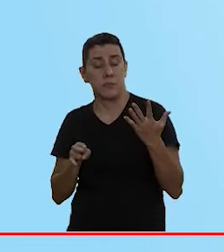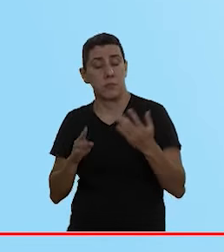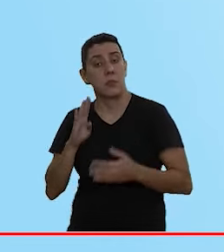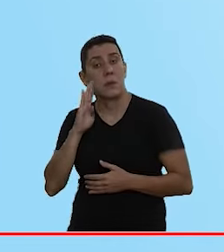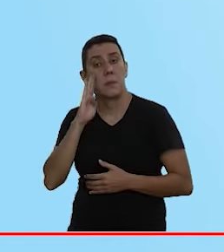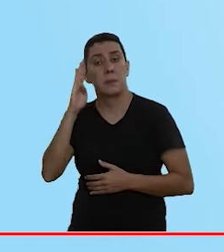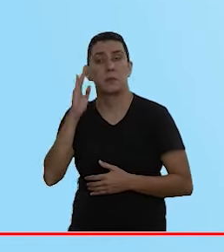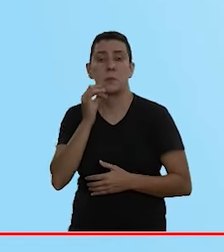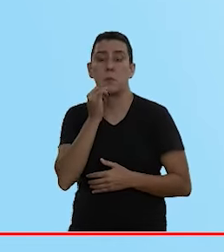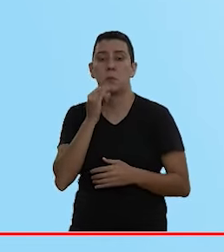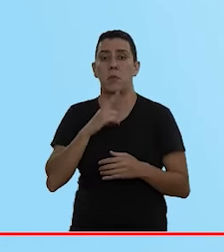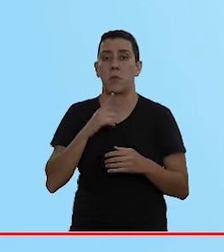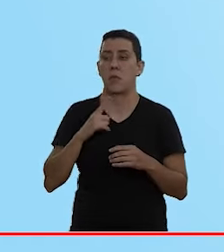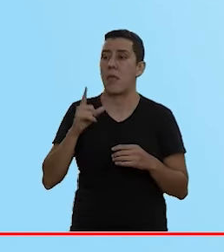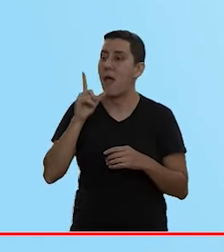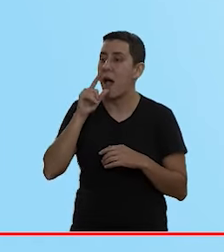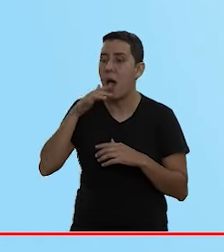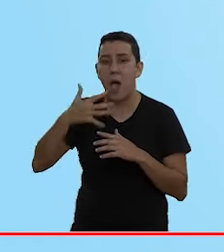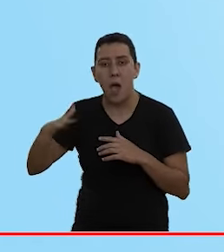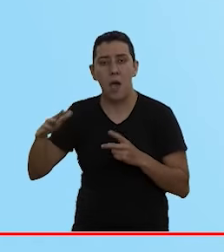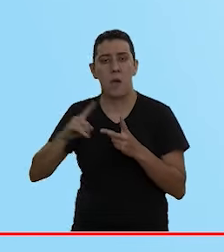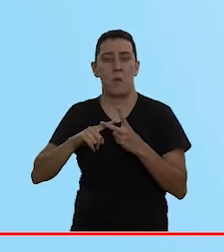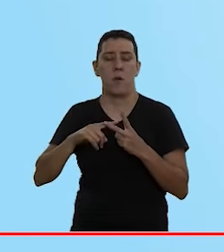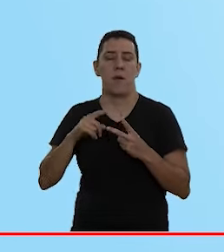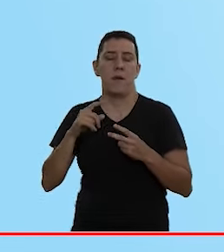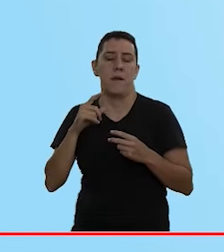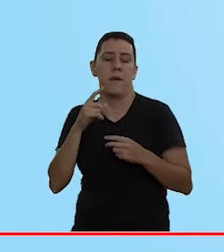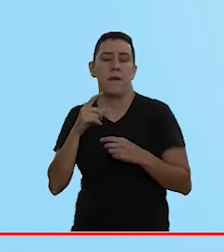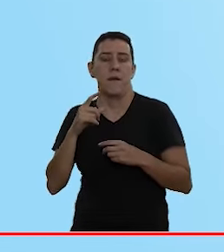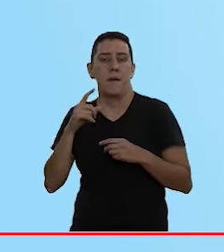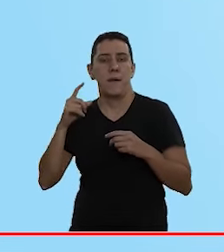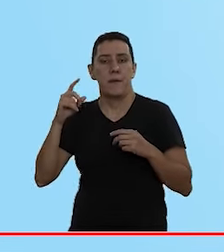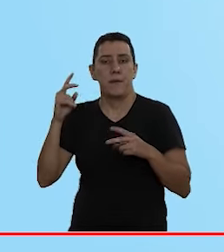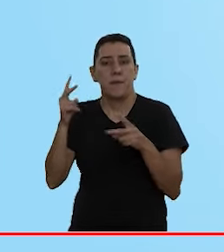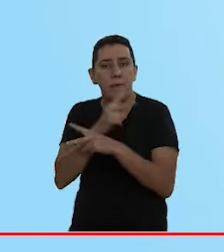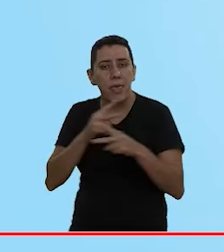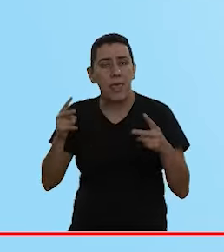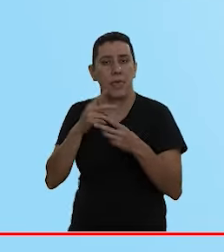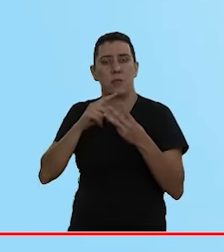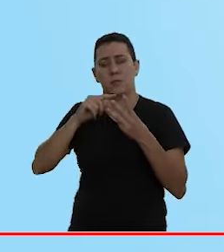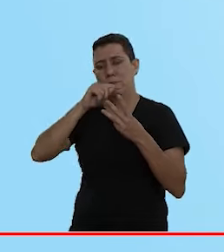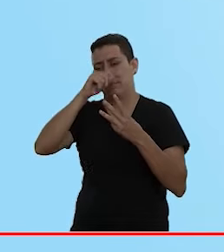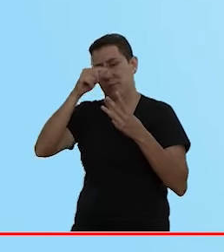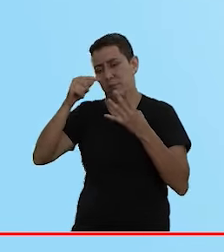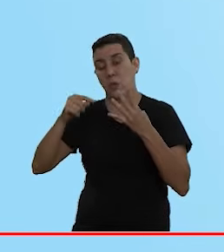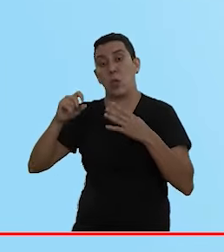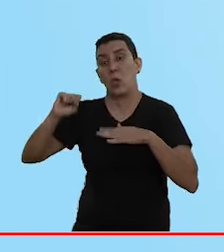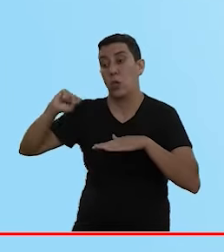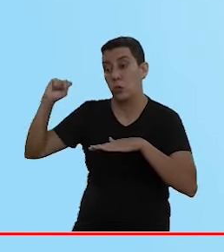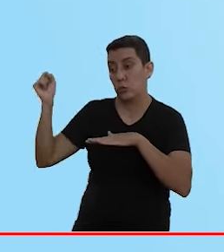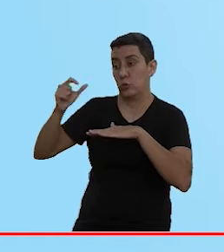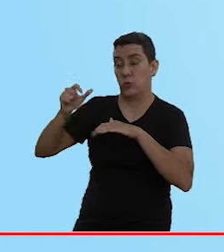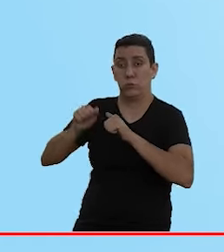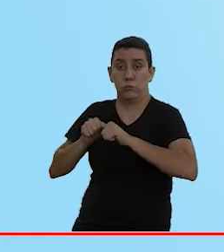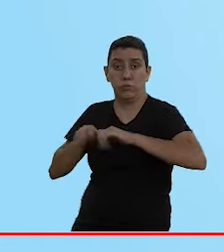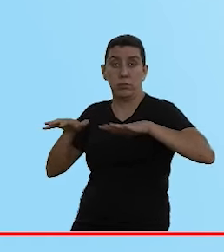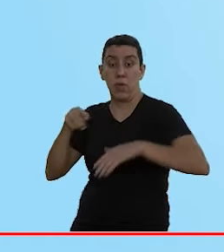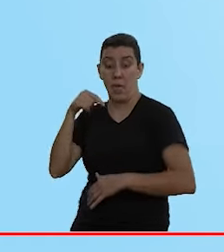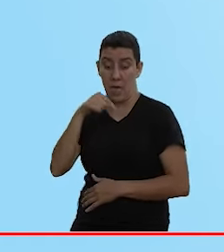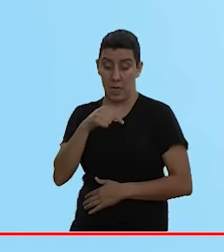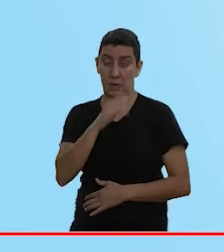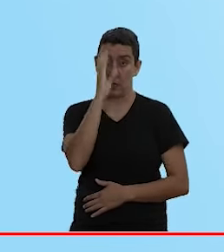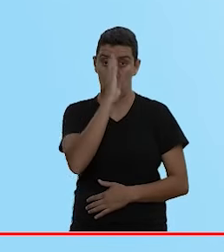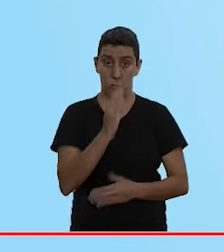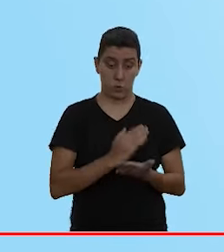as hidrelétricas, as eólicas. E a solar aqui, a partir de 2017, a gente teve o primeiro gigawatt no país, e é